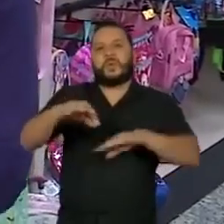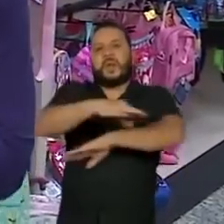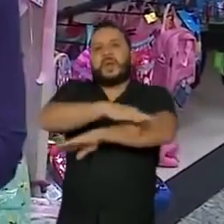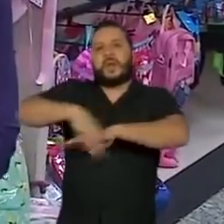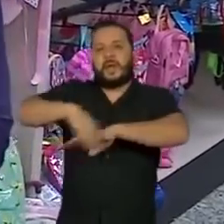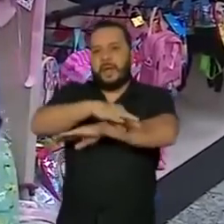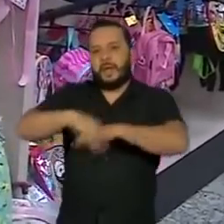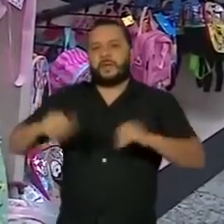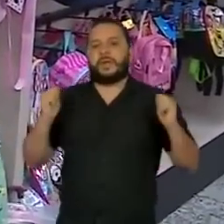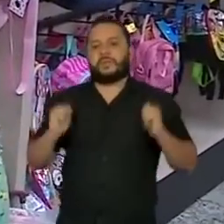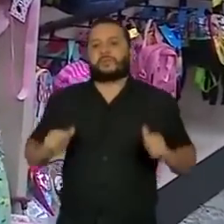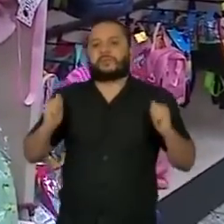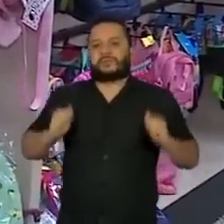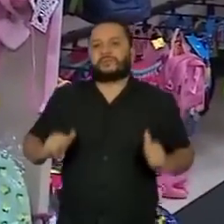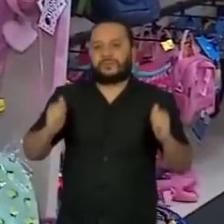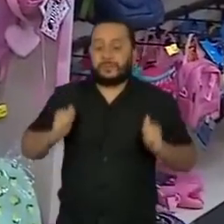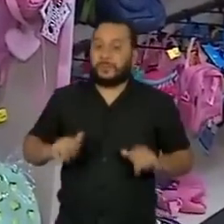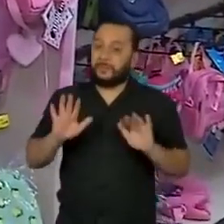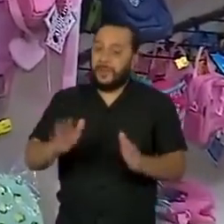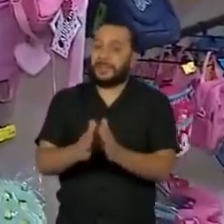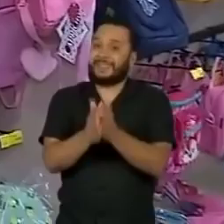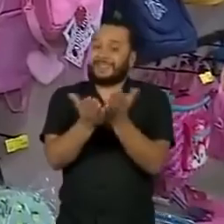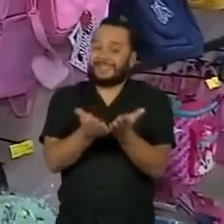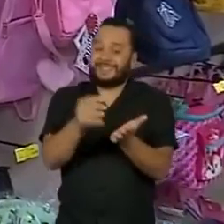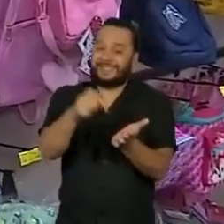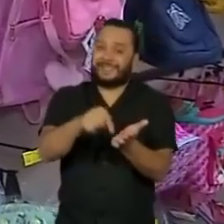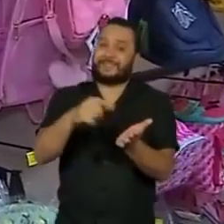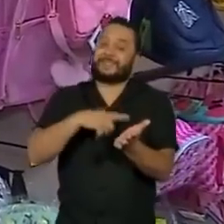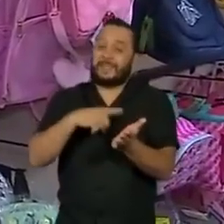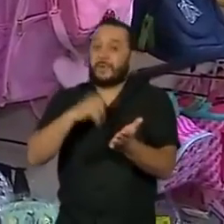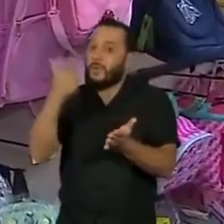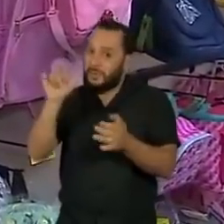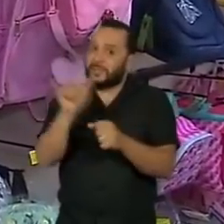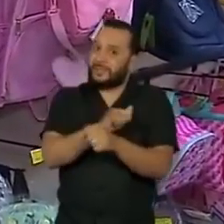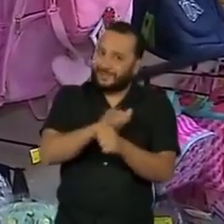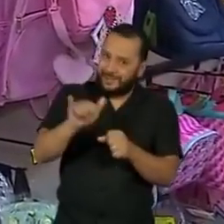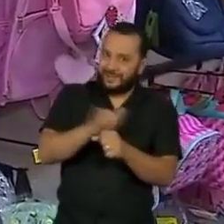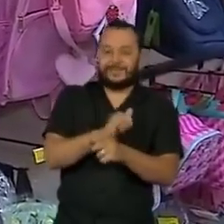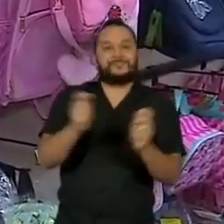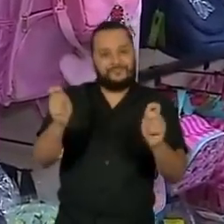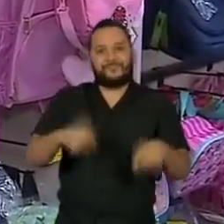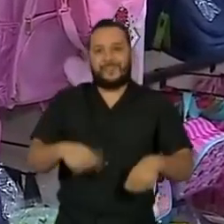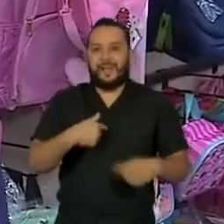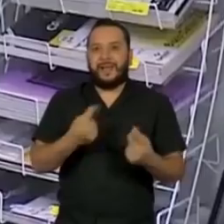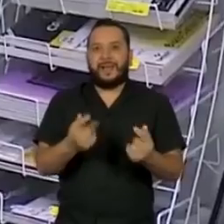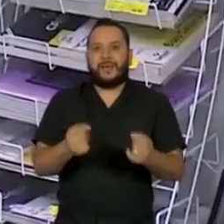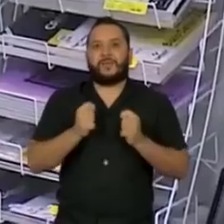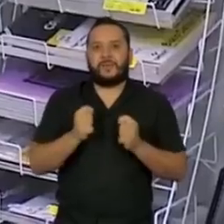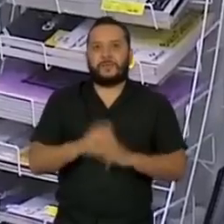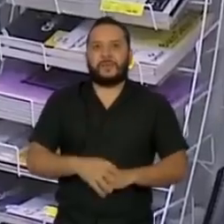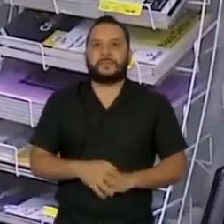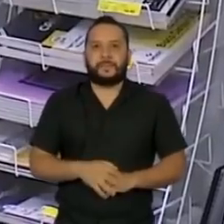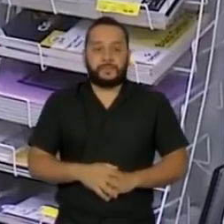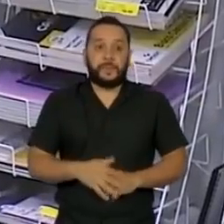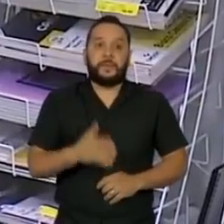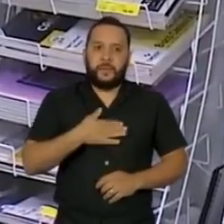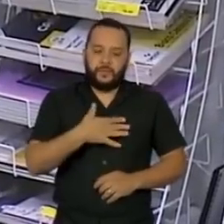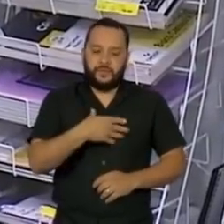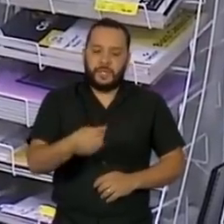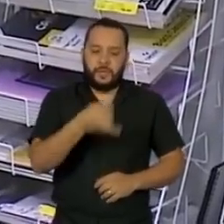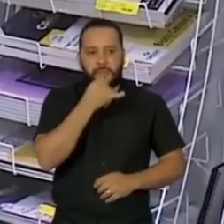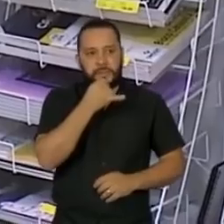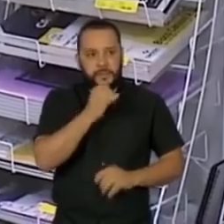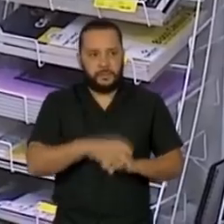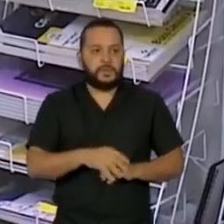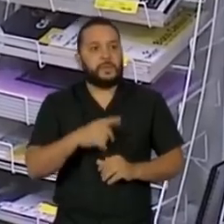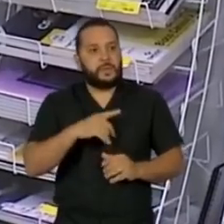a mochila. Mas no caso dos livros, há outras estratégias que podem garantir uma economia. Mas o meu menino, por exemplo, eu